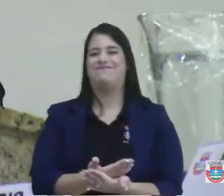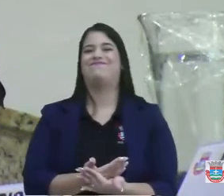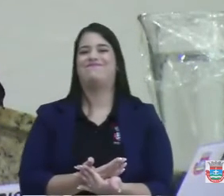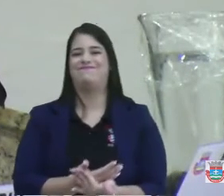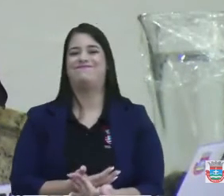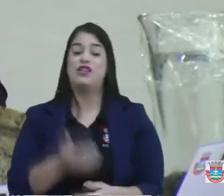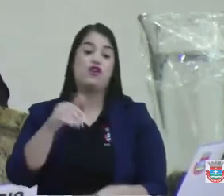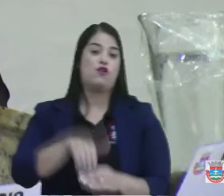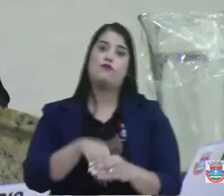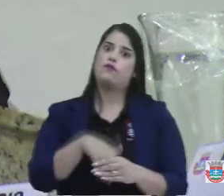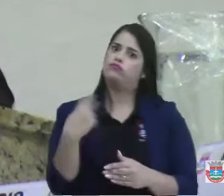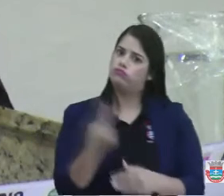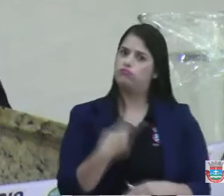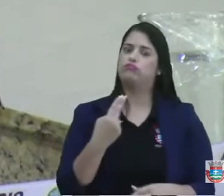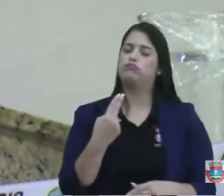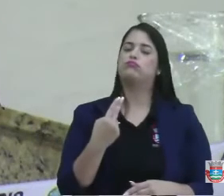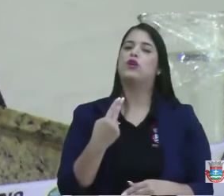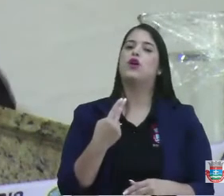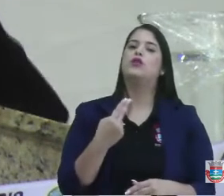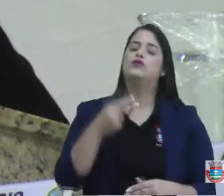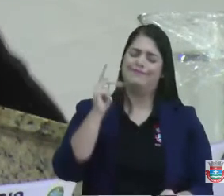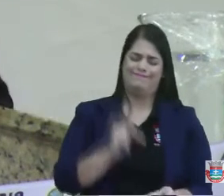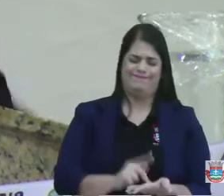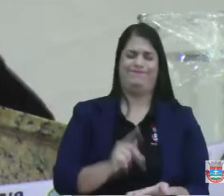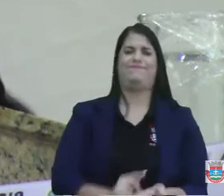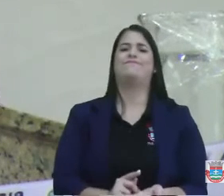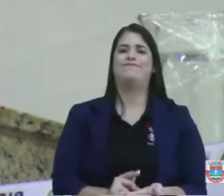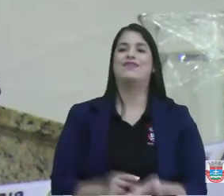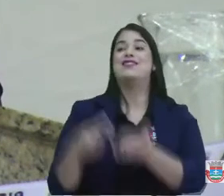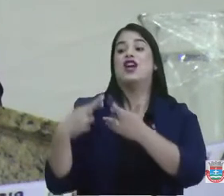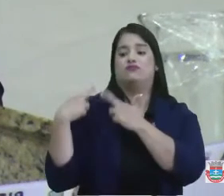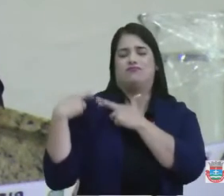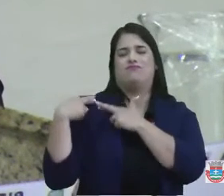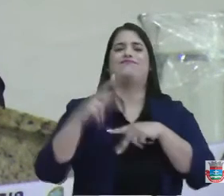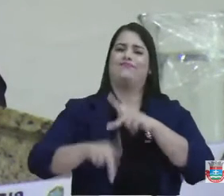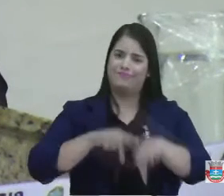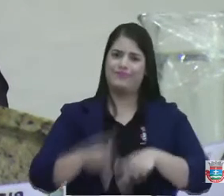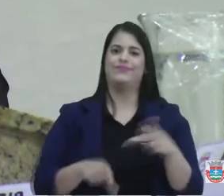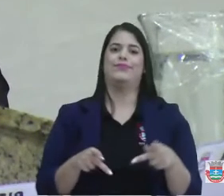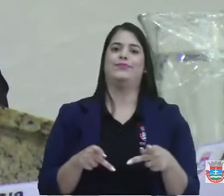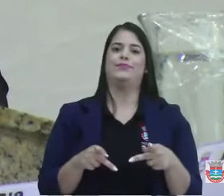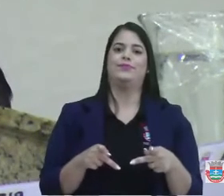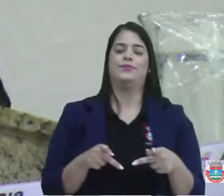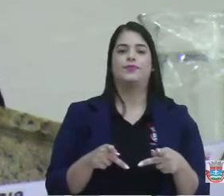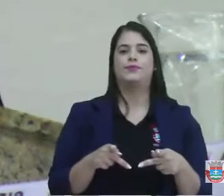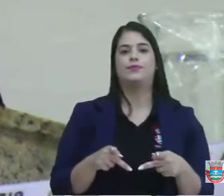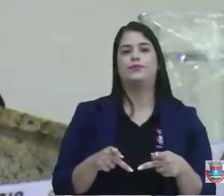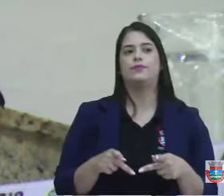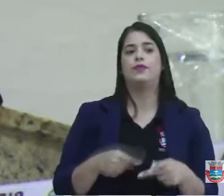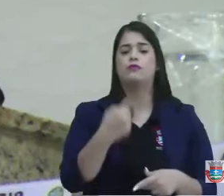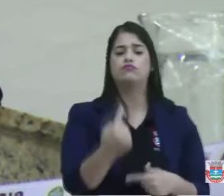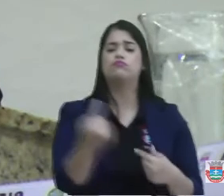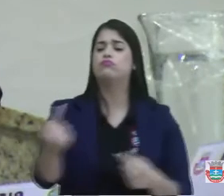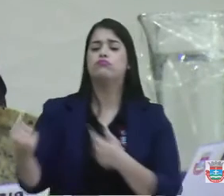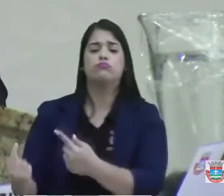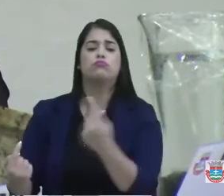nessa casa Legislativa e somos verdadeiramente empregado da população bom e cada um